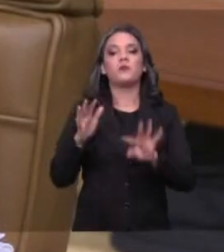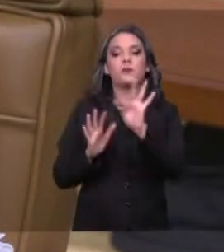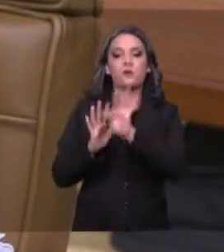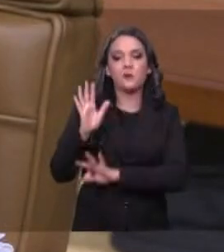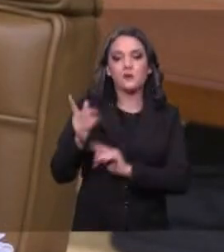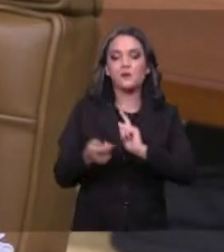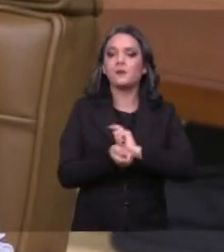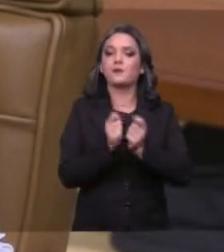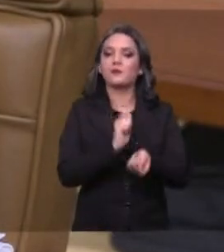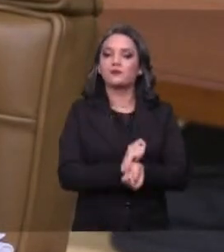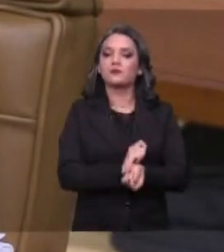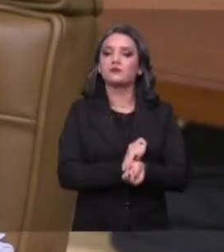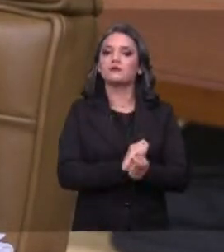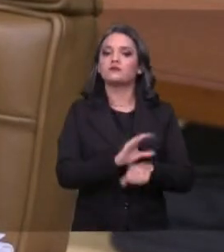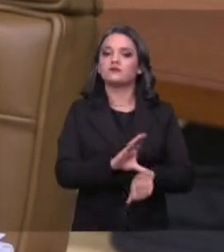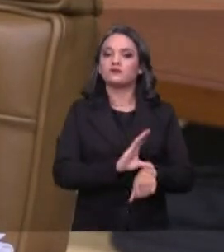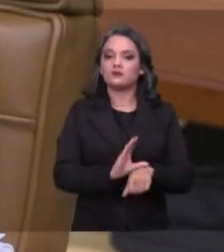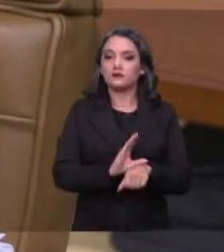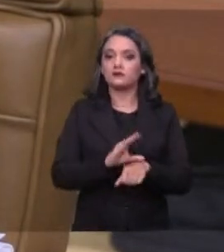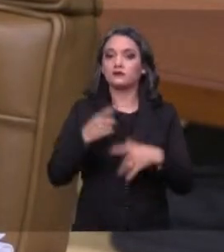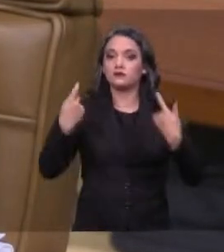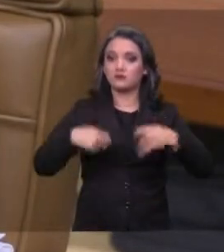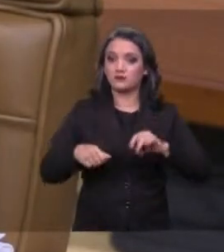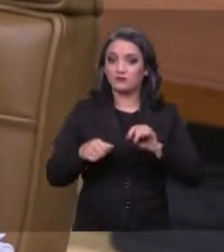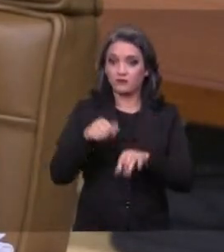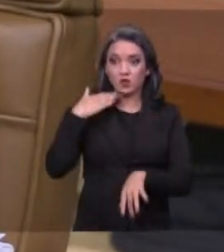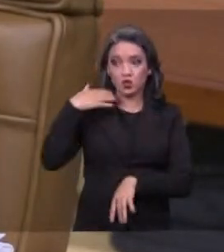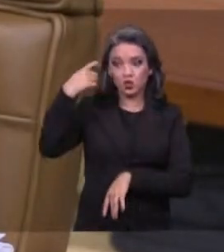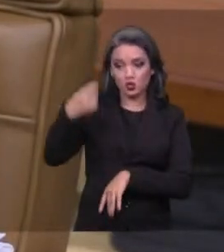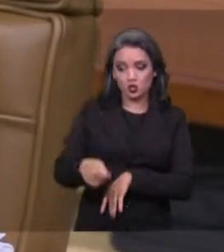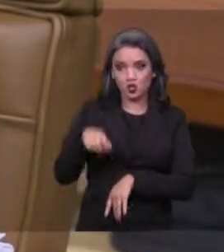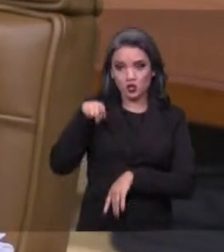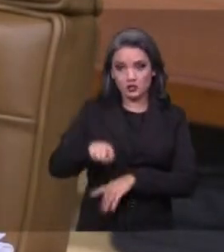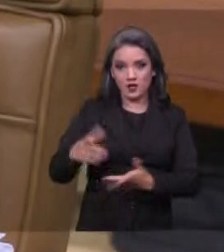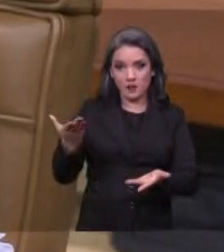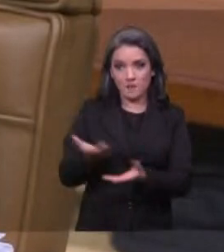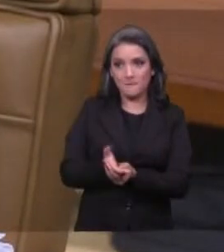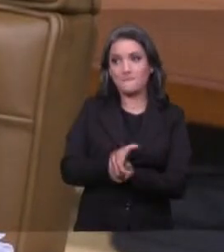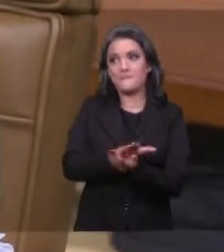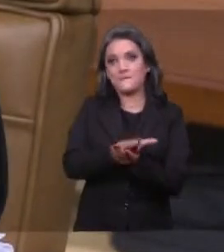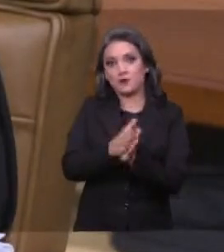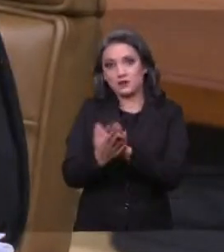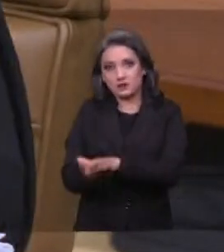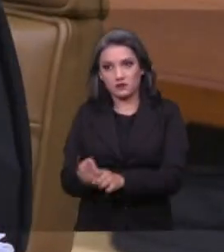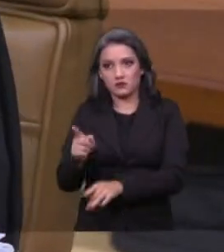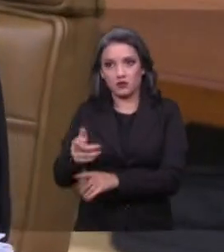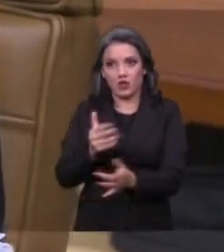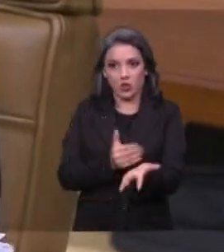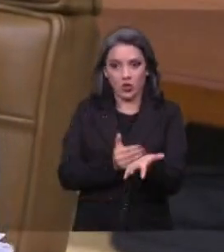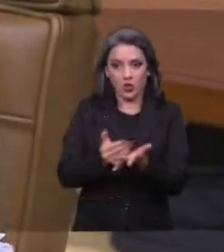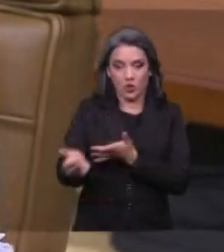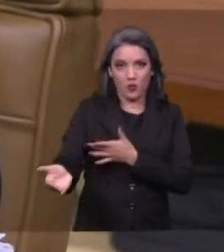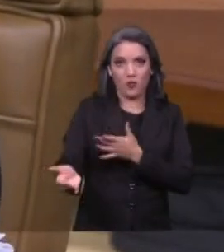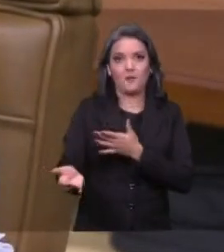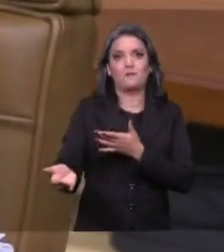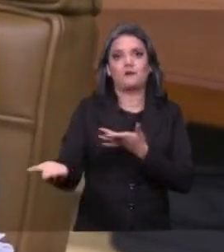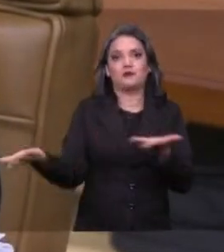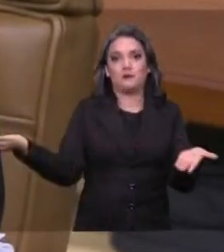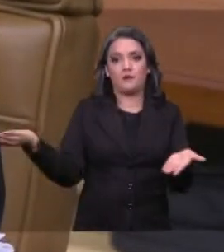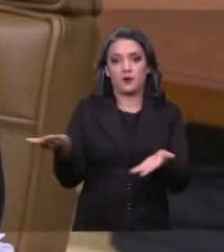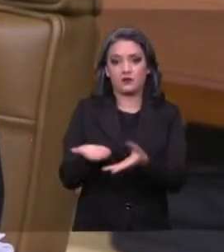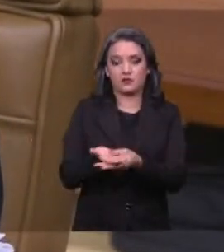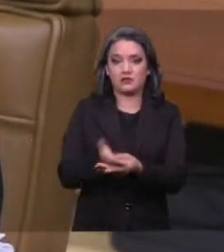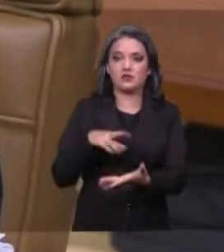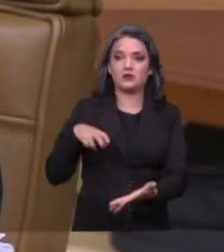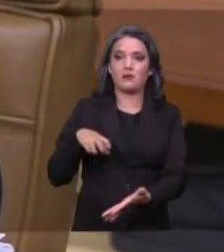pelo juiz do processo. Como é início da ação penal, iniciado na inauguração penal, deve